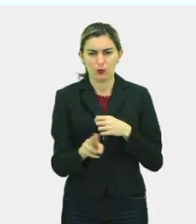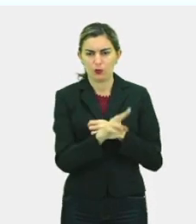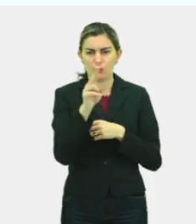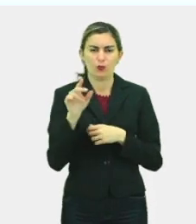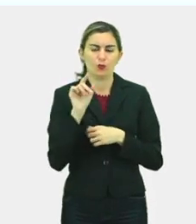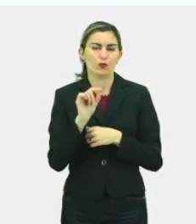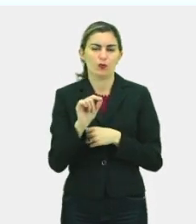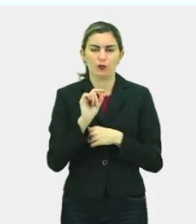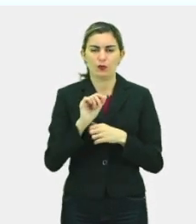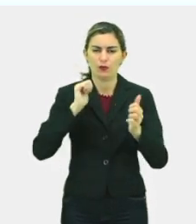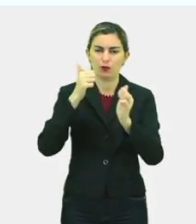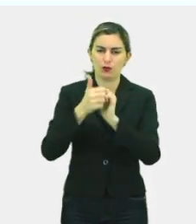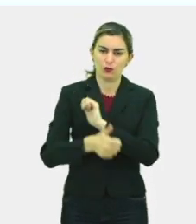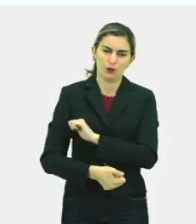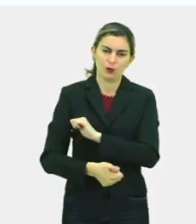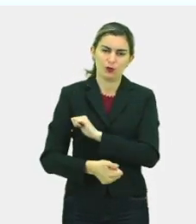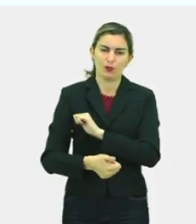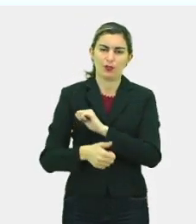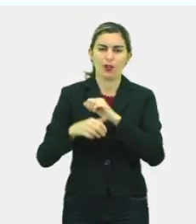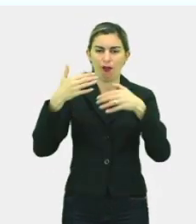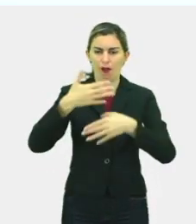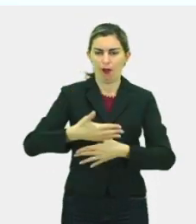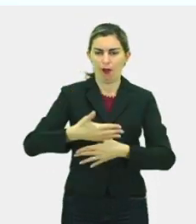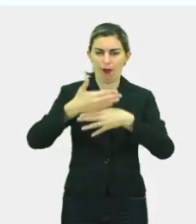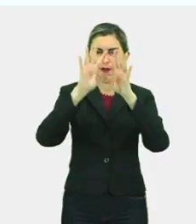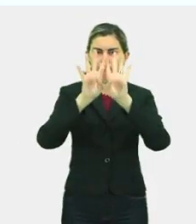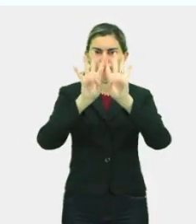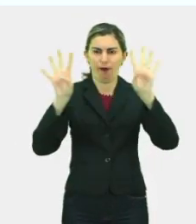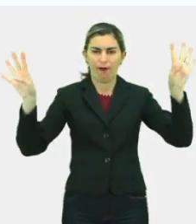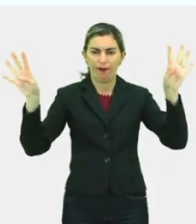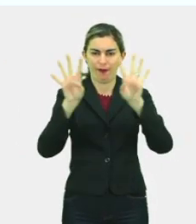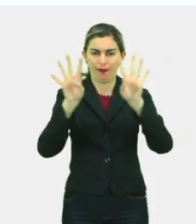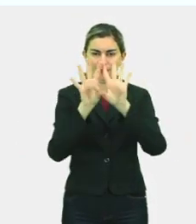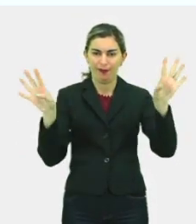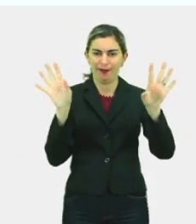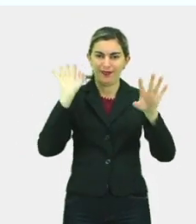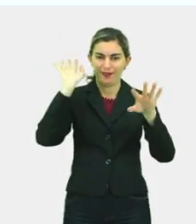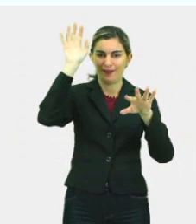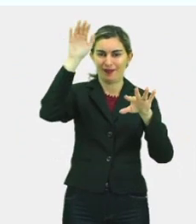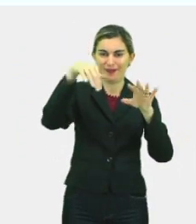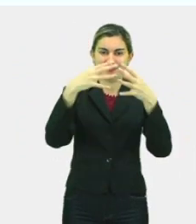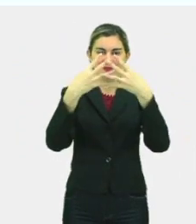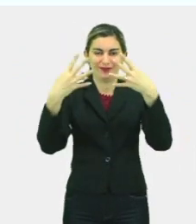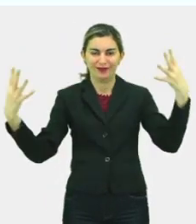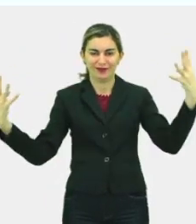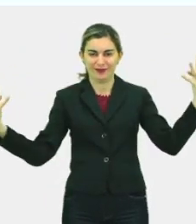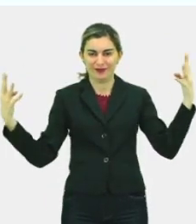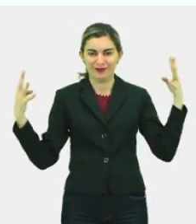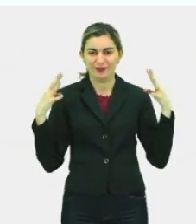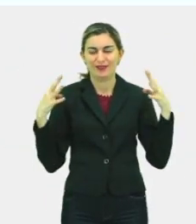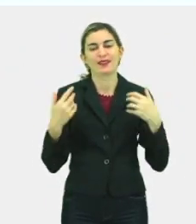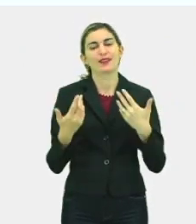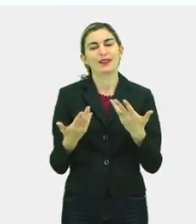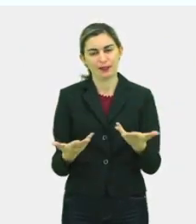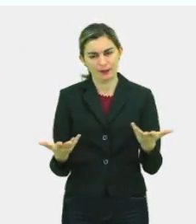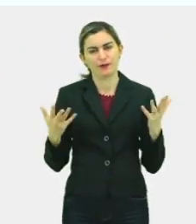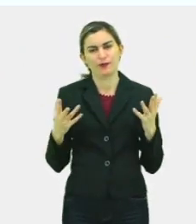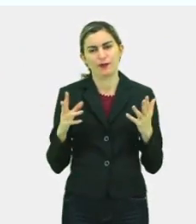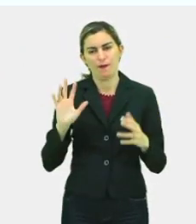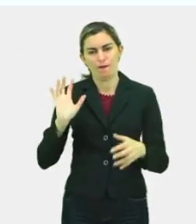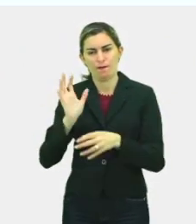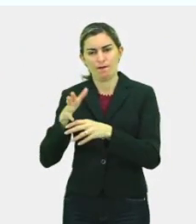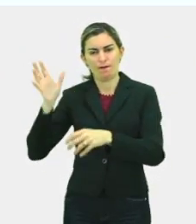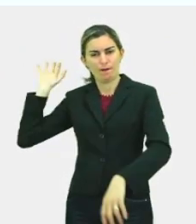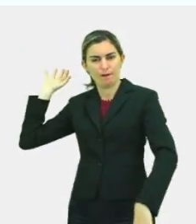quê? Um esporte que utiliza rede, exatamente. Lembra que a gente falou lá atrás, esportes de rede e parede? Então o